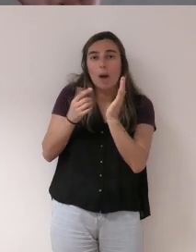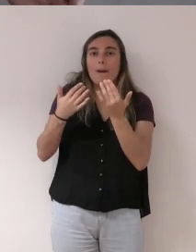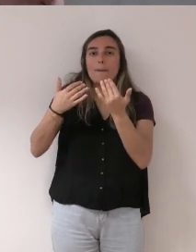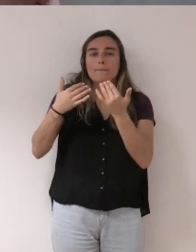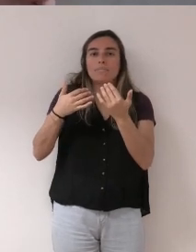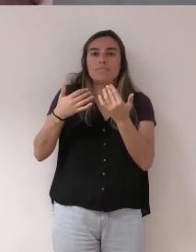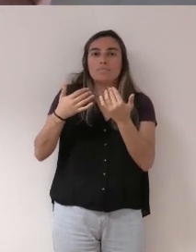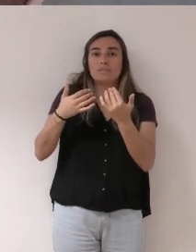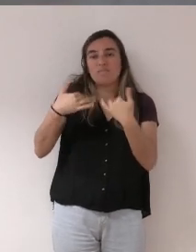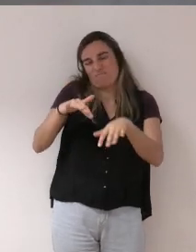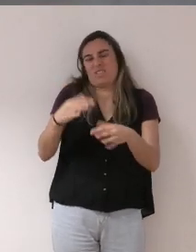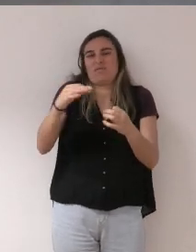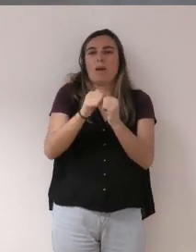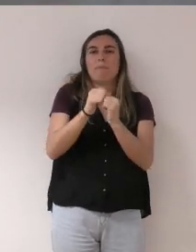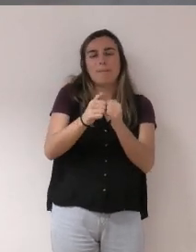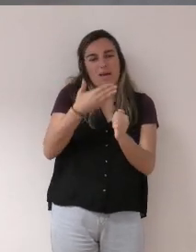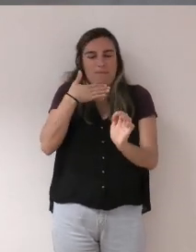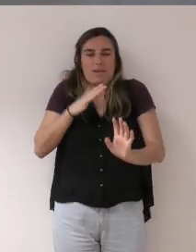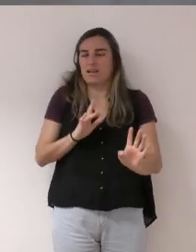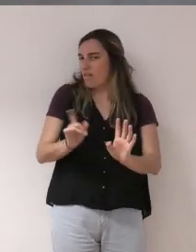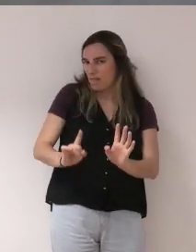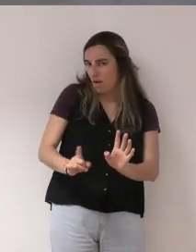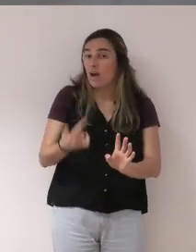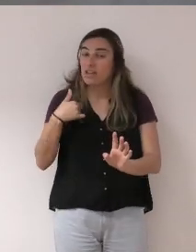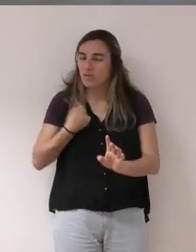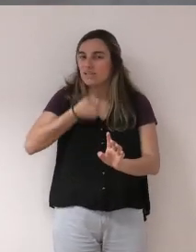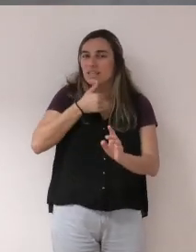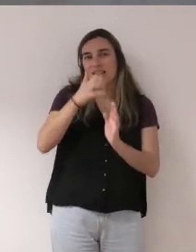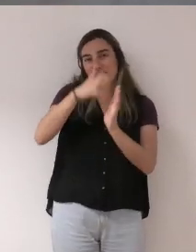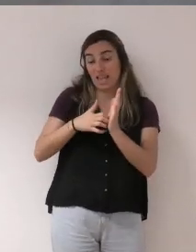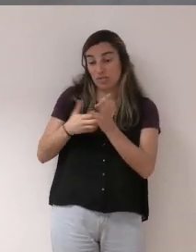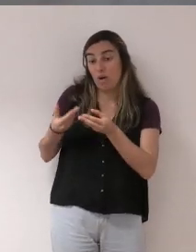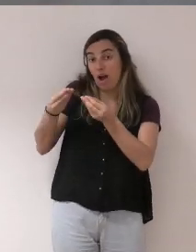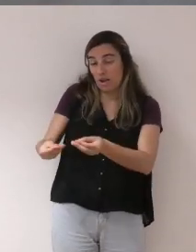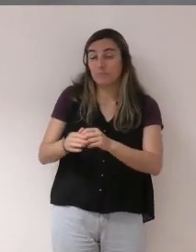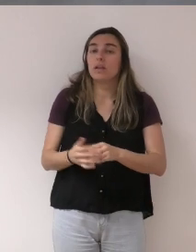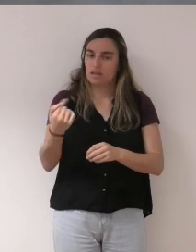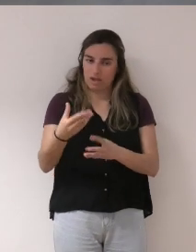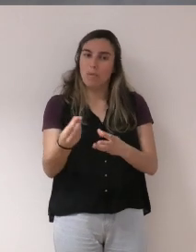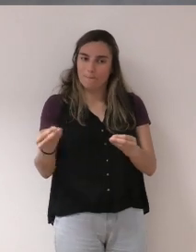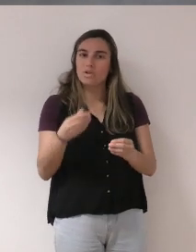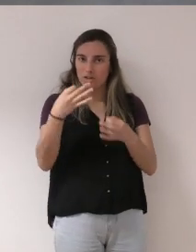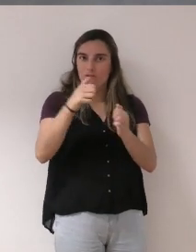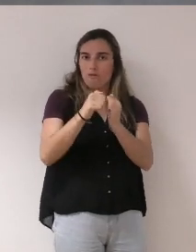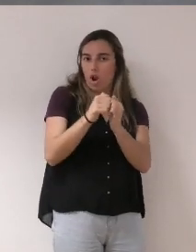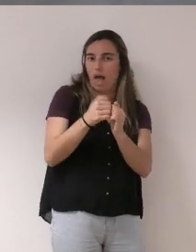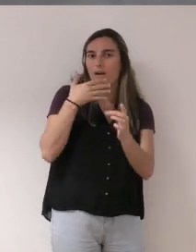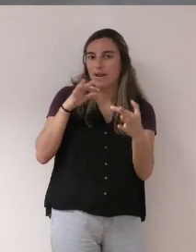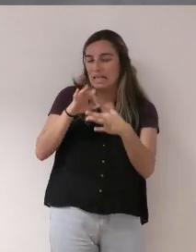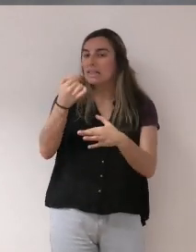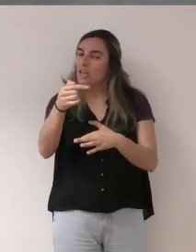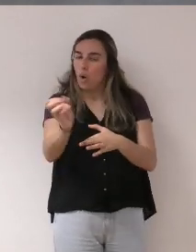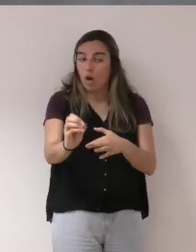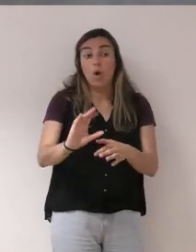parece-me que seria redundante trazer uma folha de papel almaço, pelo que trouxe um texto. Mas ainda tem muitas dessas folhas? Ainda tenho.